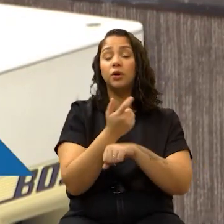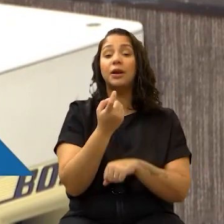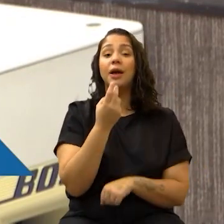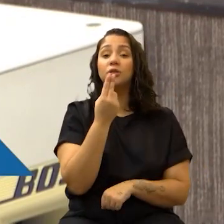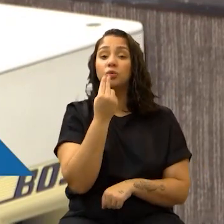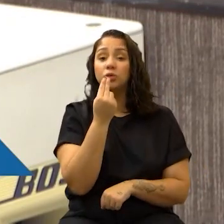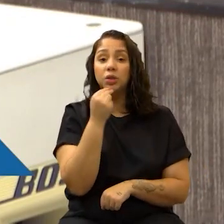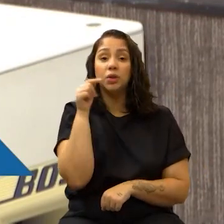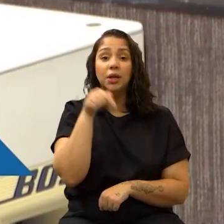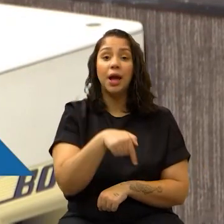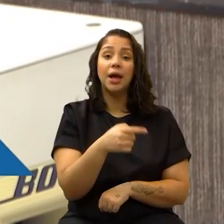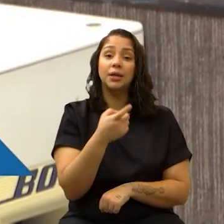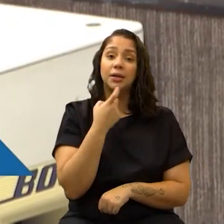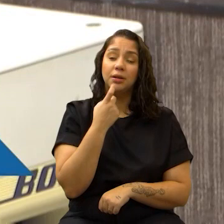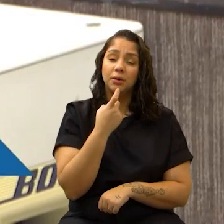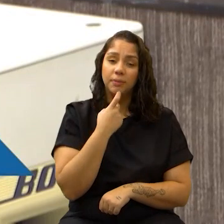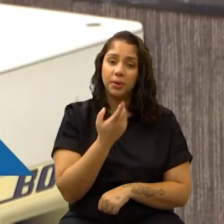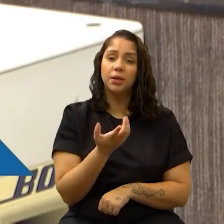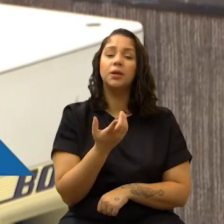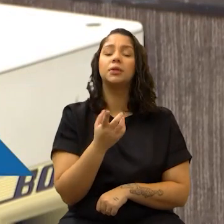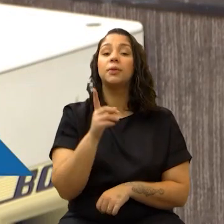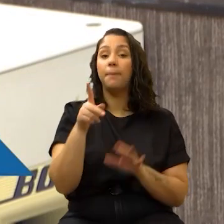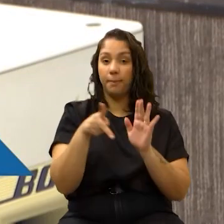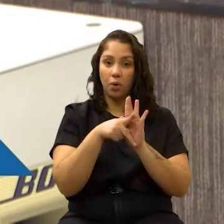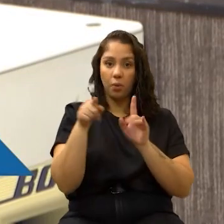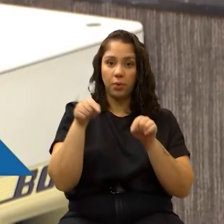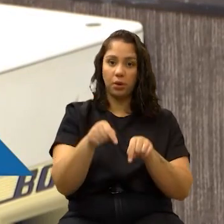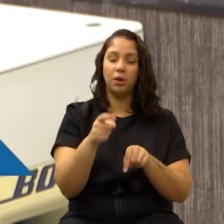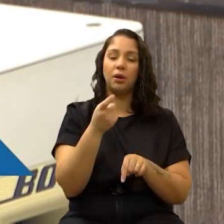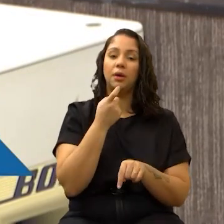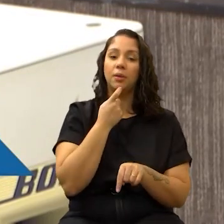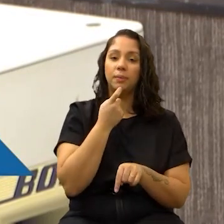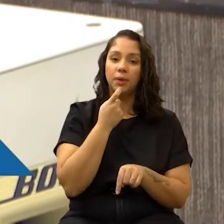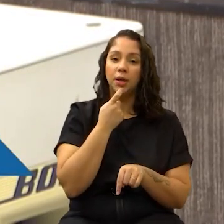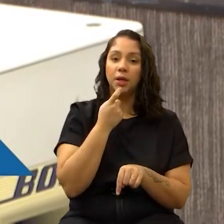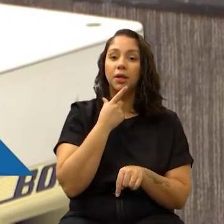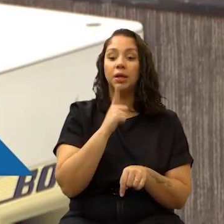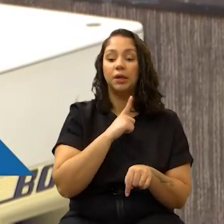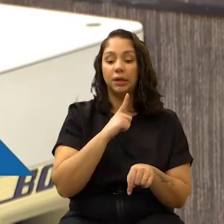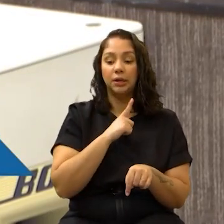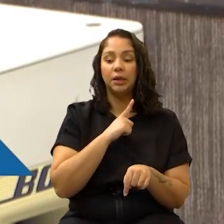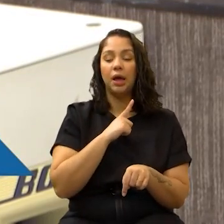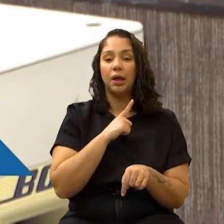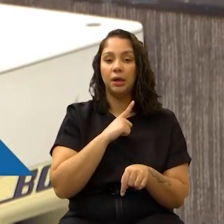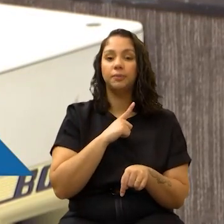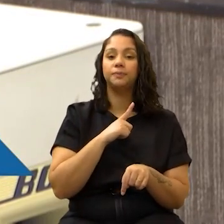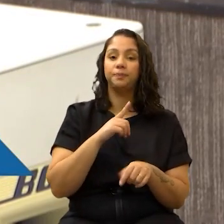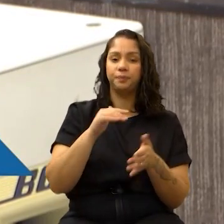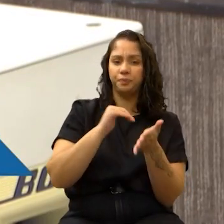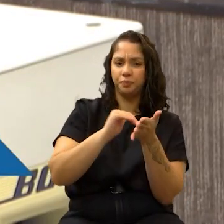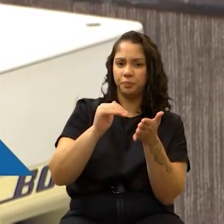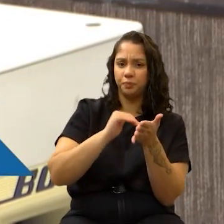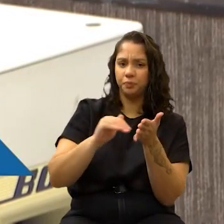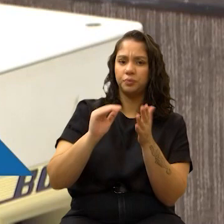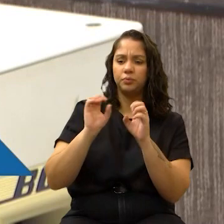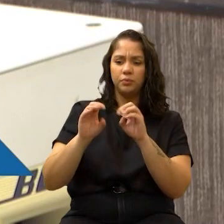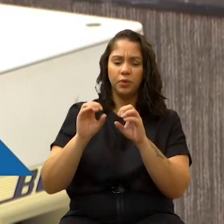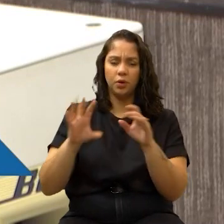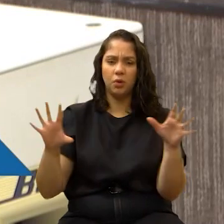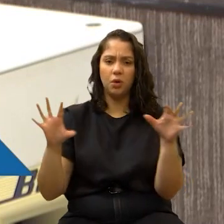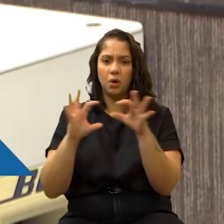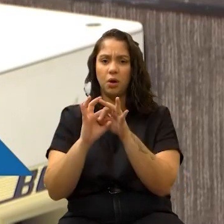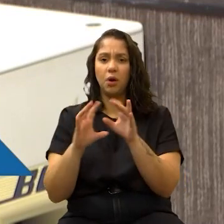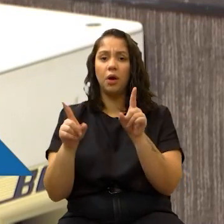nutricionistas aqui da cidade de Campinas, do município, né, da, que estão ligados à